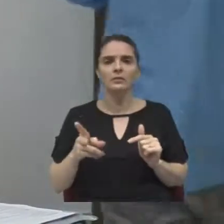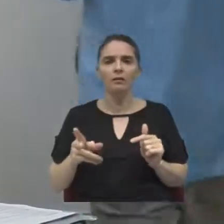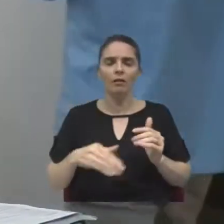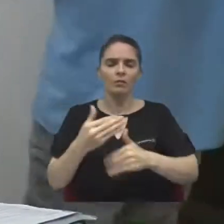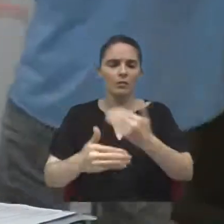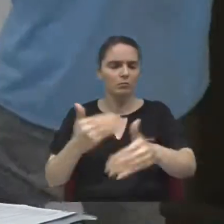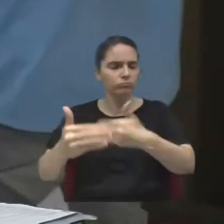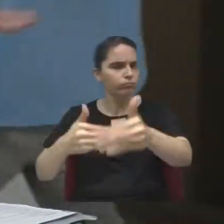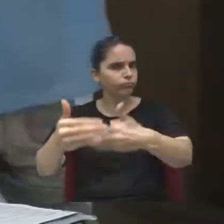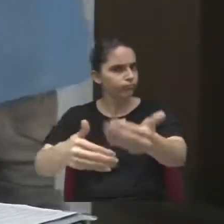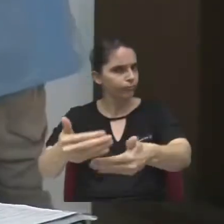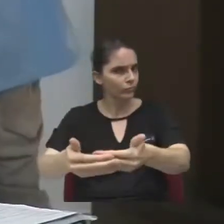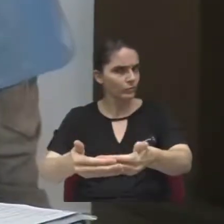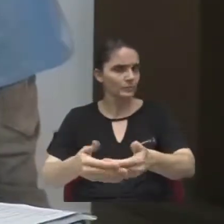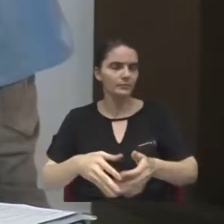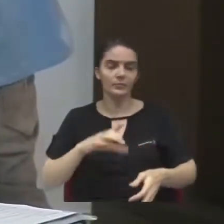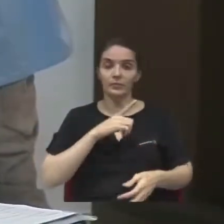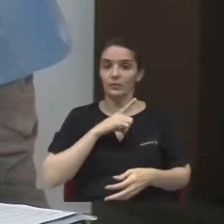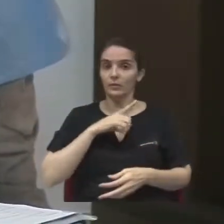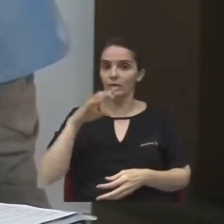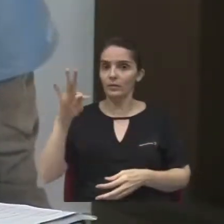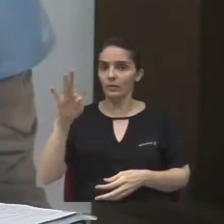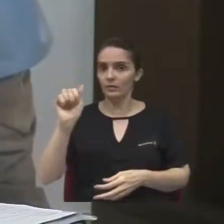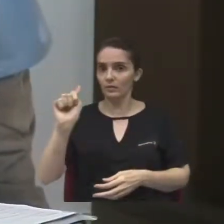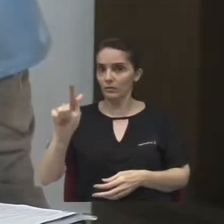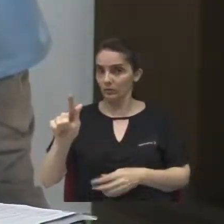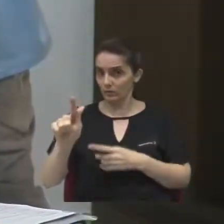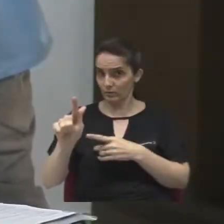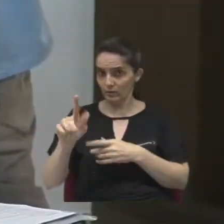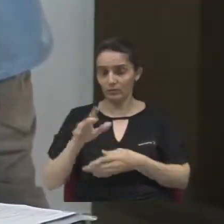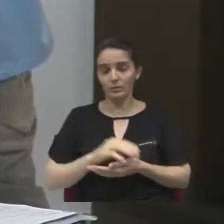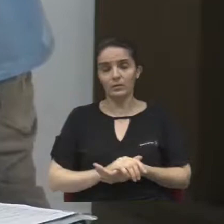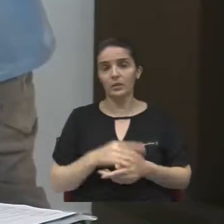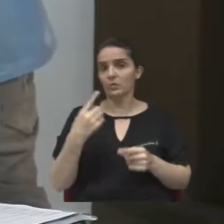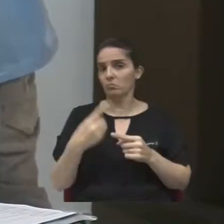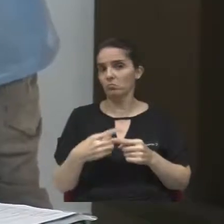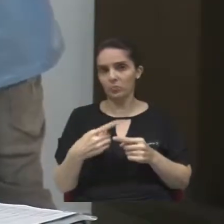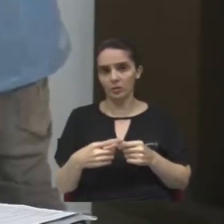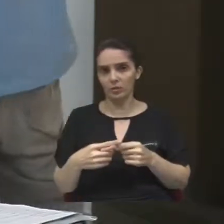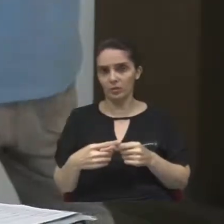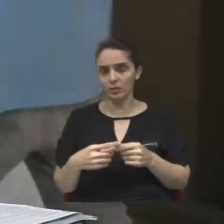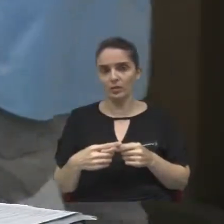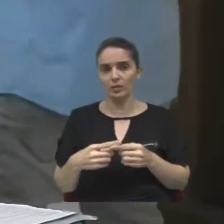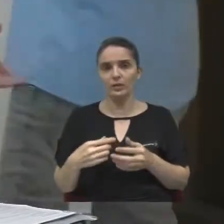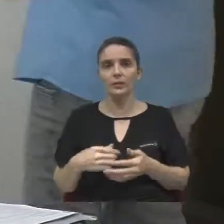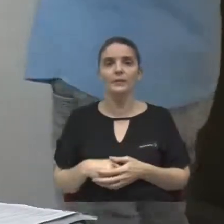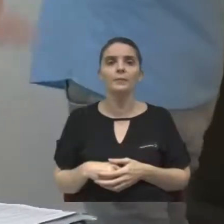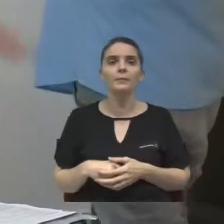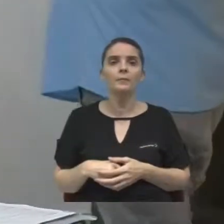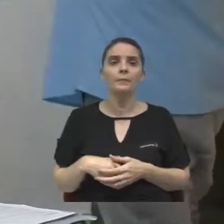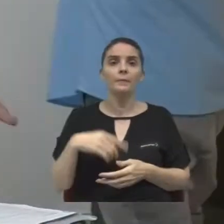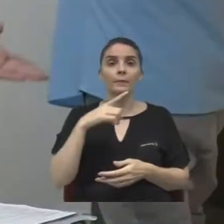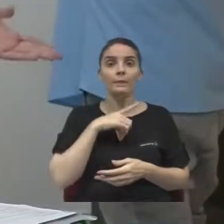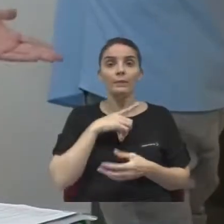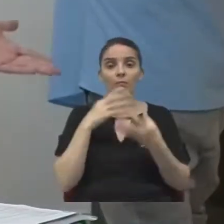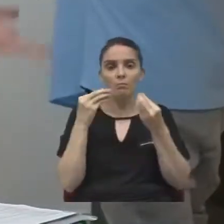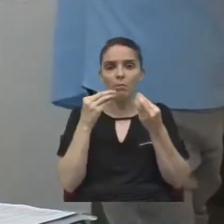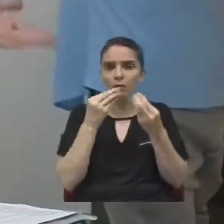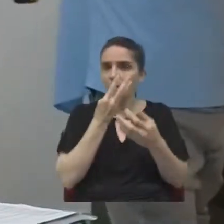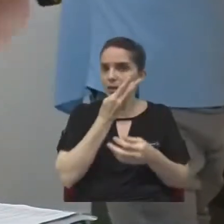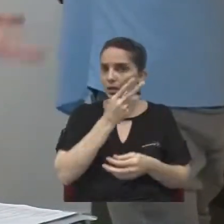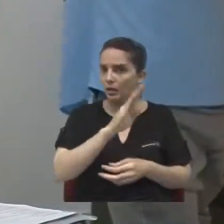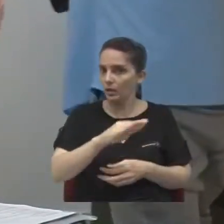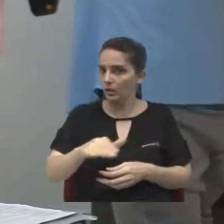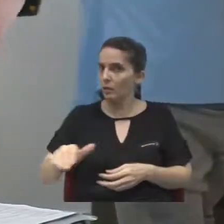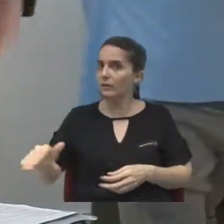que temos realmente um TAC. Não temos um TAC porque tínhamos vagas sobrando, temos um TAC porque tínhamos crianças sobrando na lista.